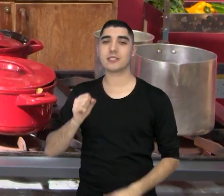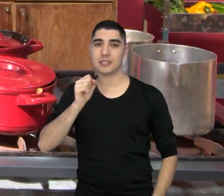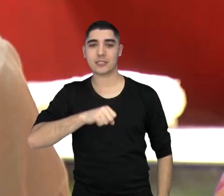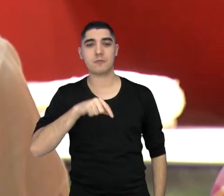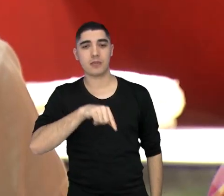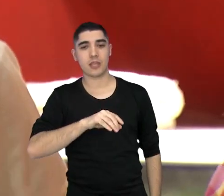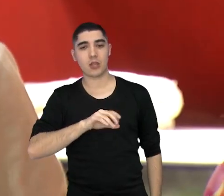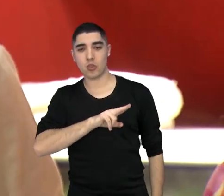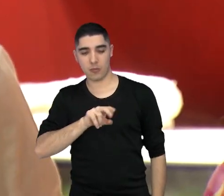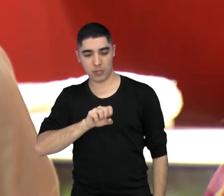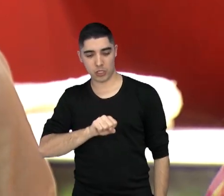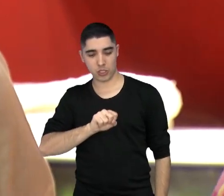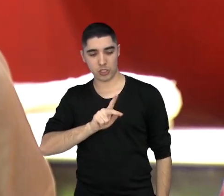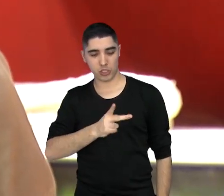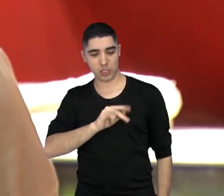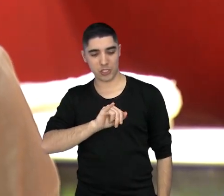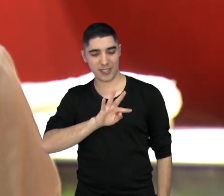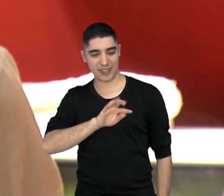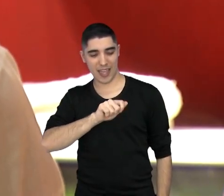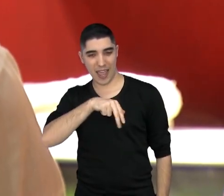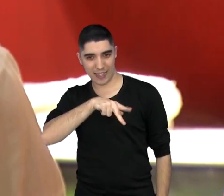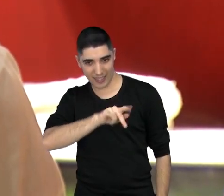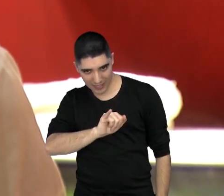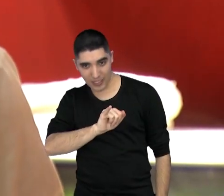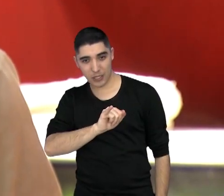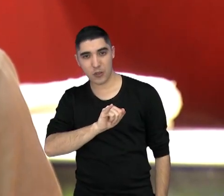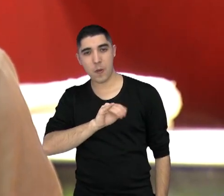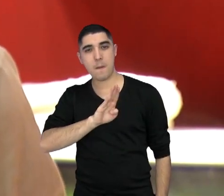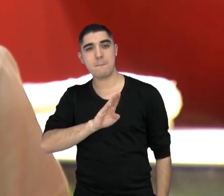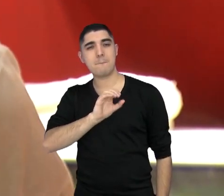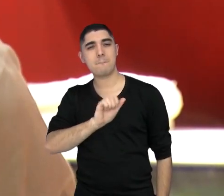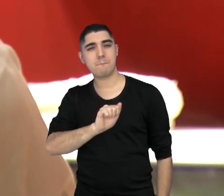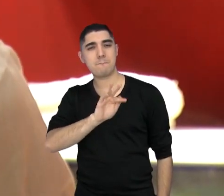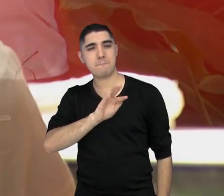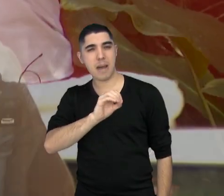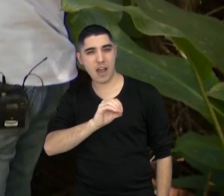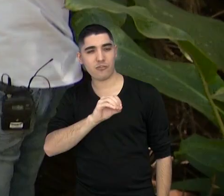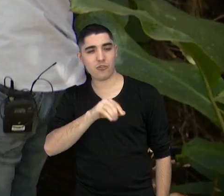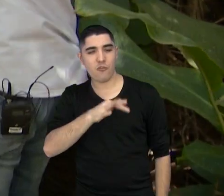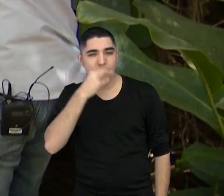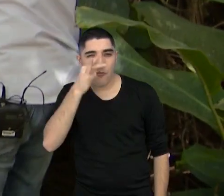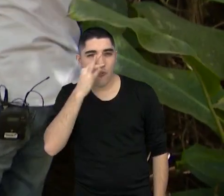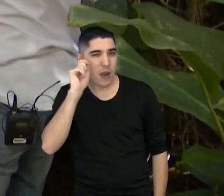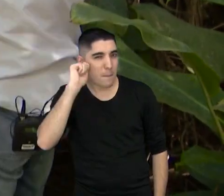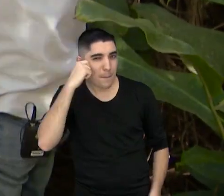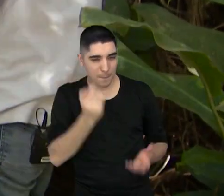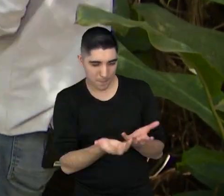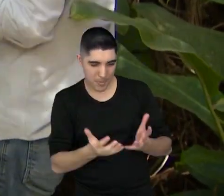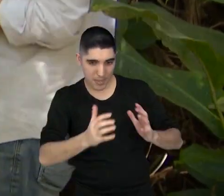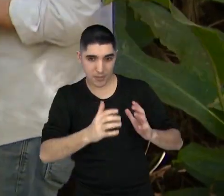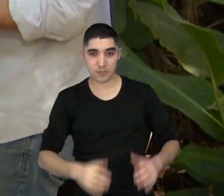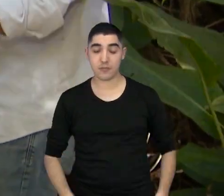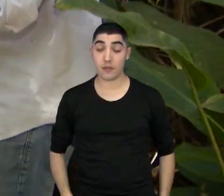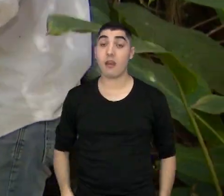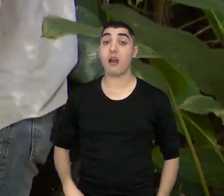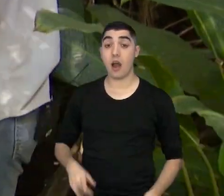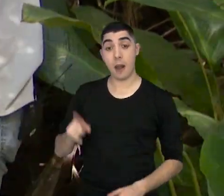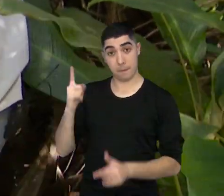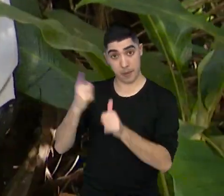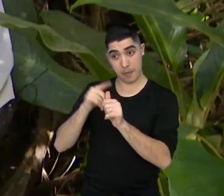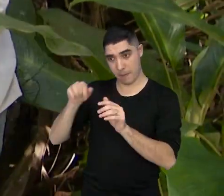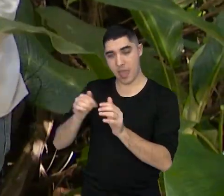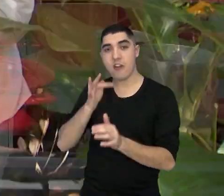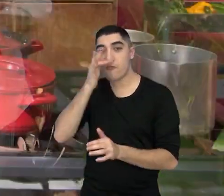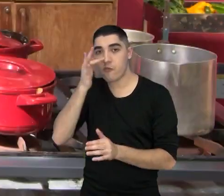Ele se chama shiitake do konugi no bafo da folha negra. Nós colhemos, inclusive, a folha. Primeiro passo, a